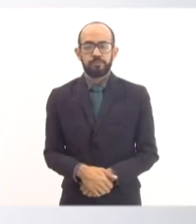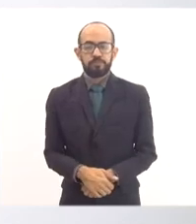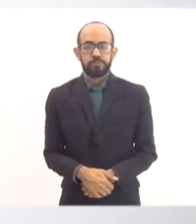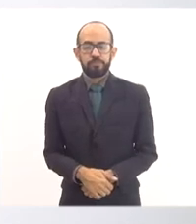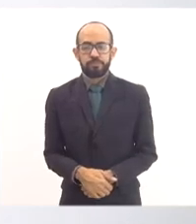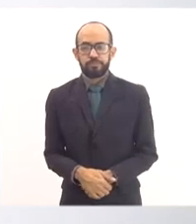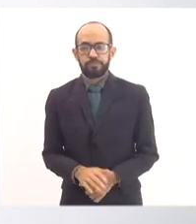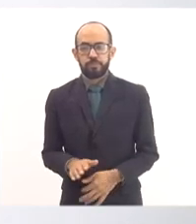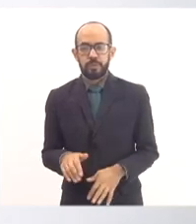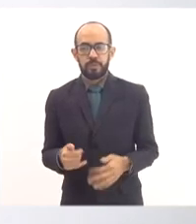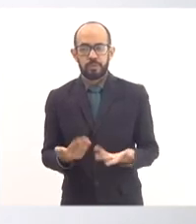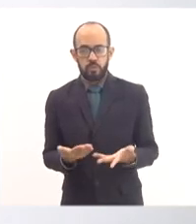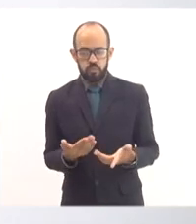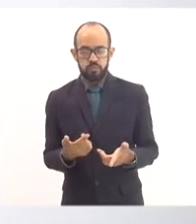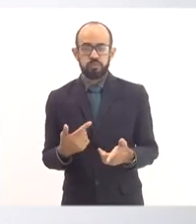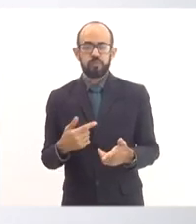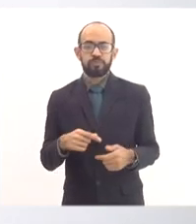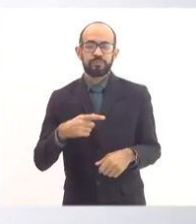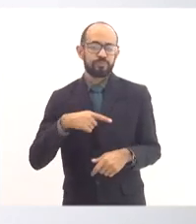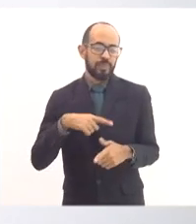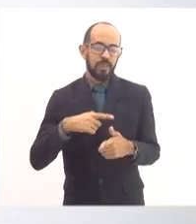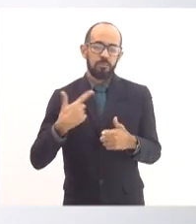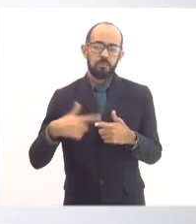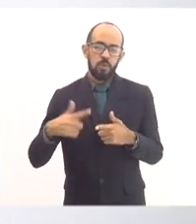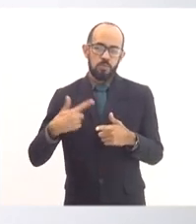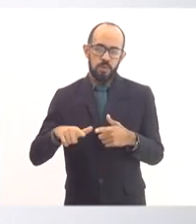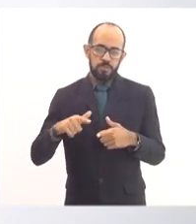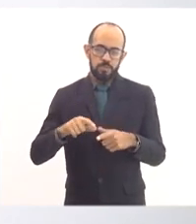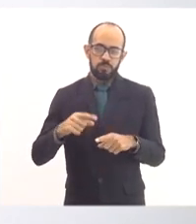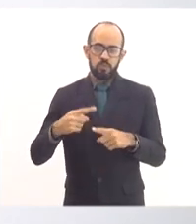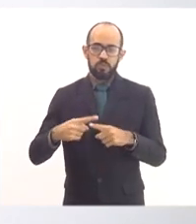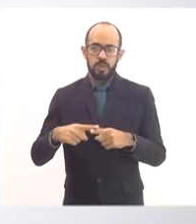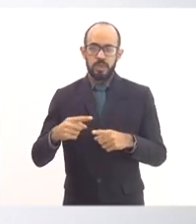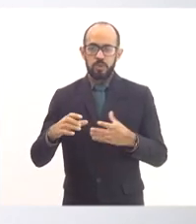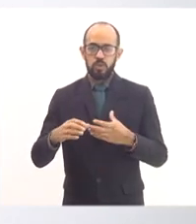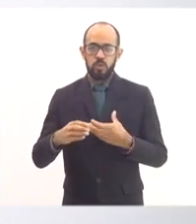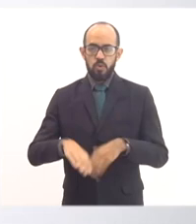E aí a gente tem alguns problemas. Concurso de motoristas. A